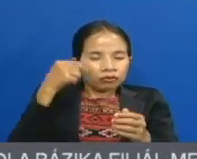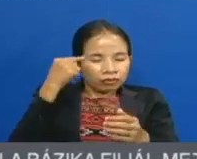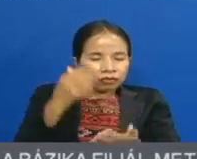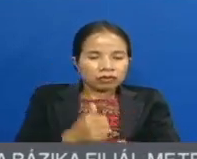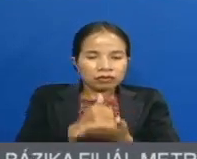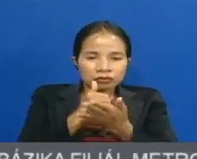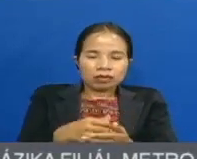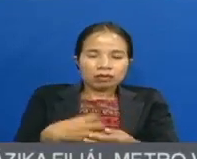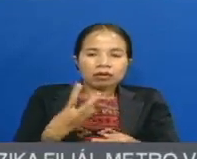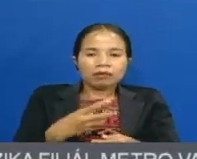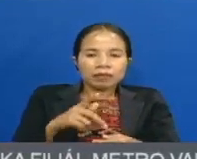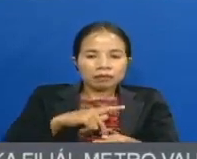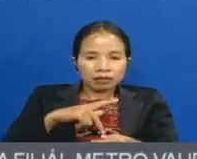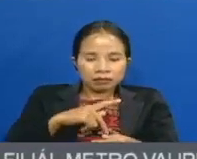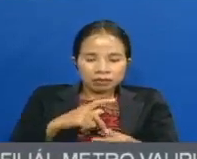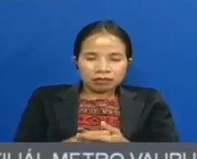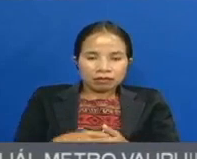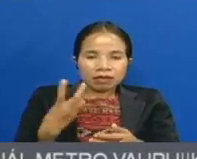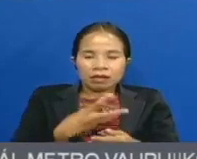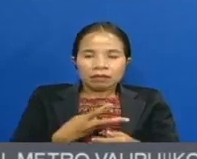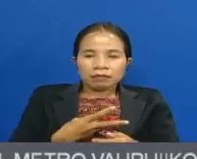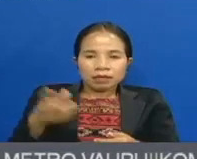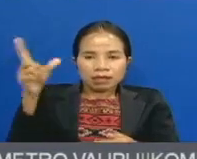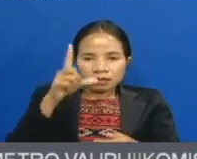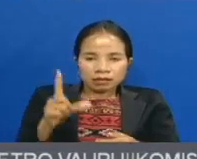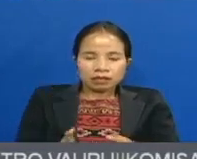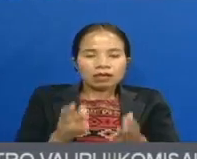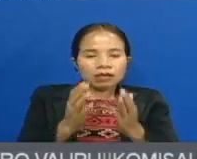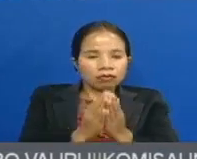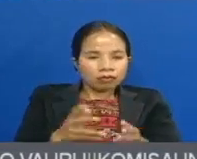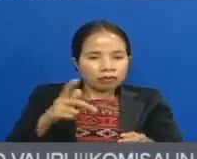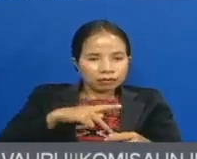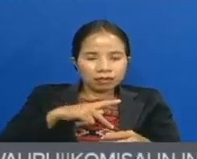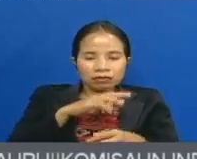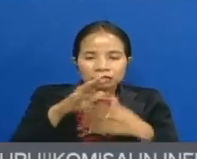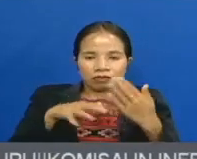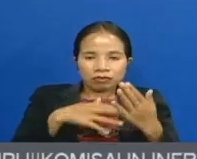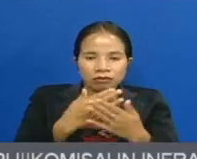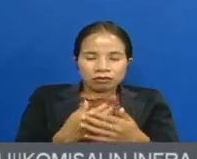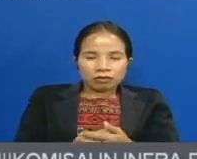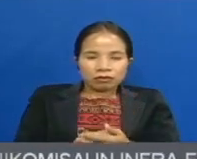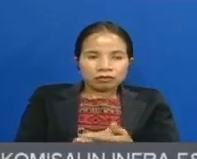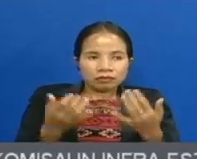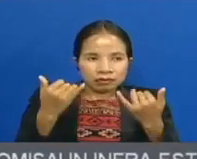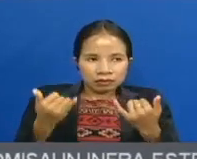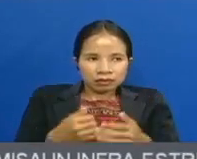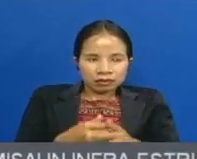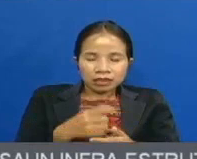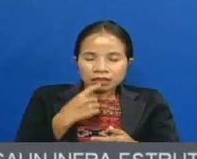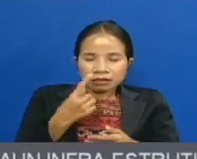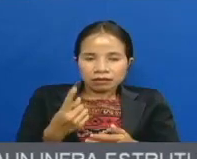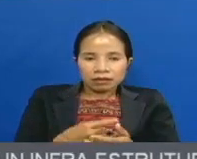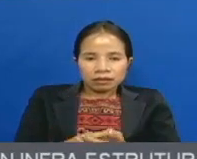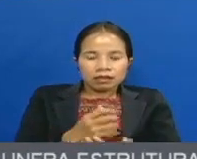privado. Ame lecidere, ro privado tu, libera privado tu. E foi na Lais, e atu dihan,